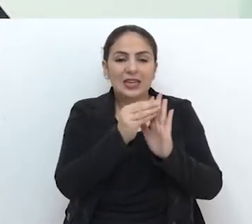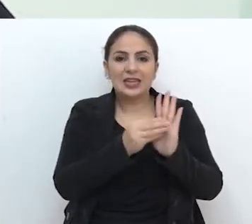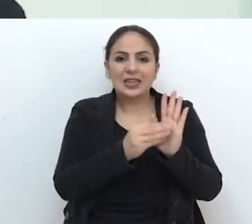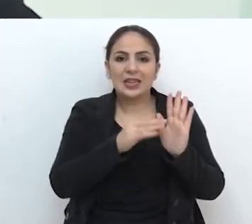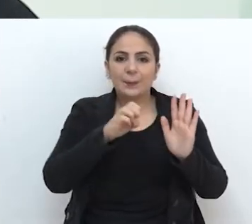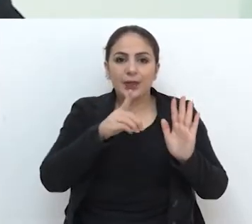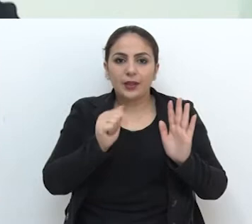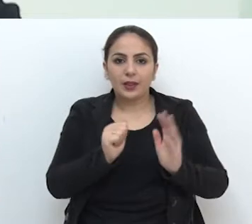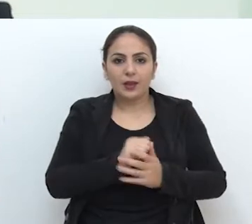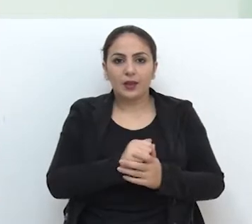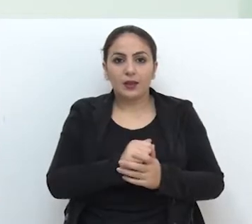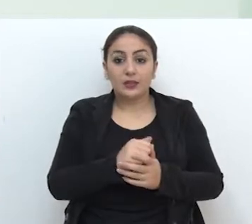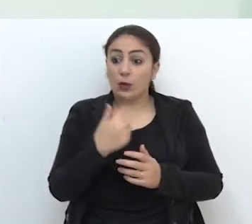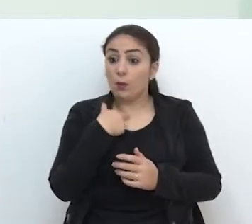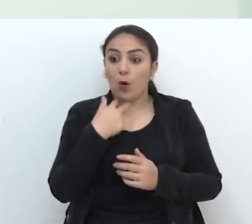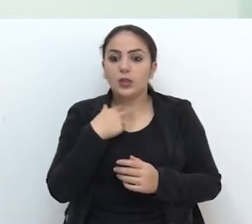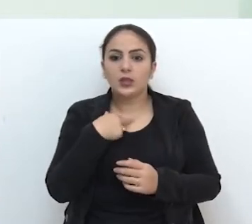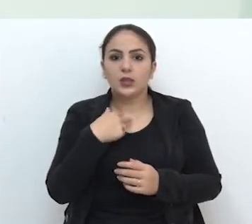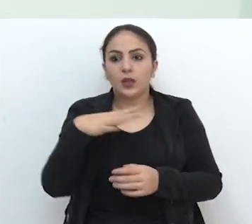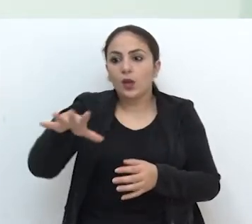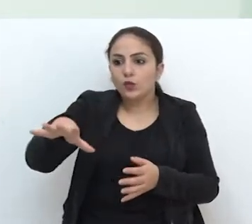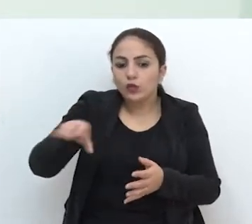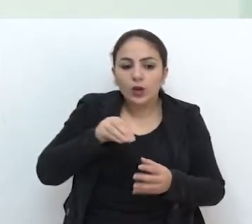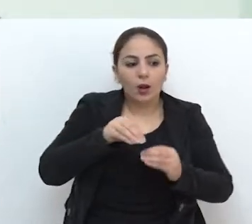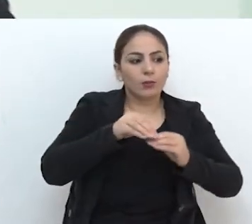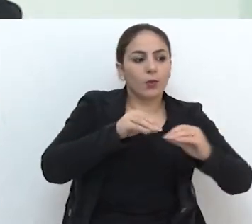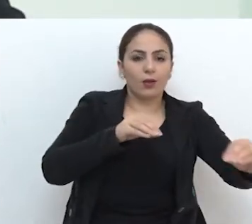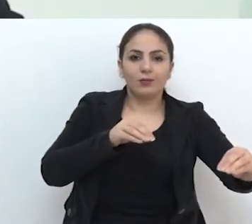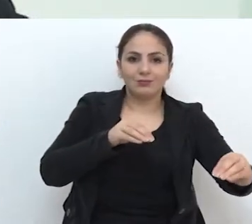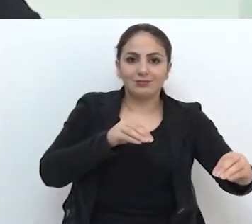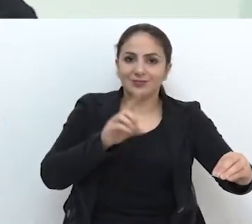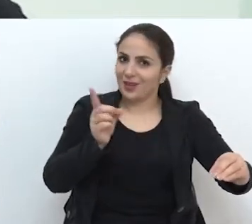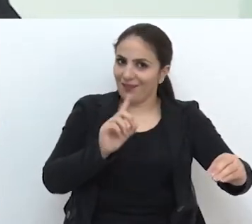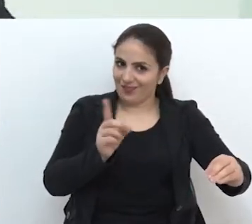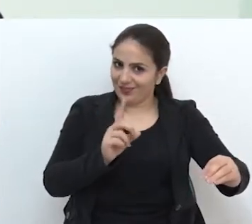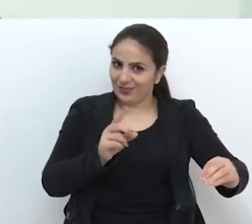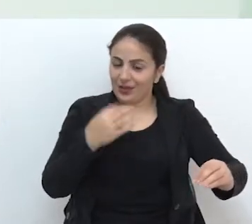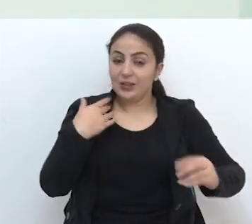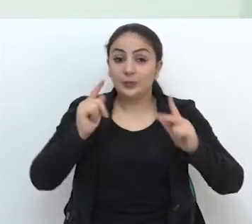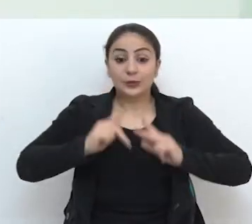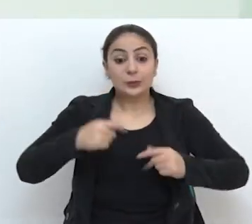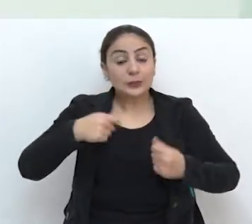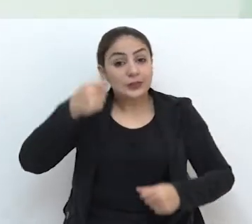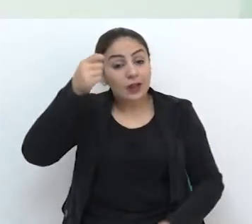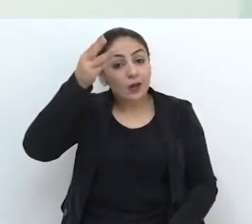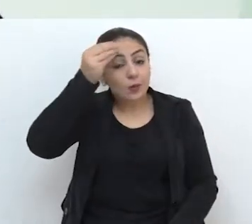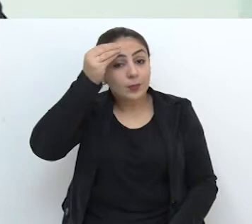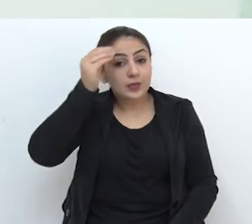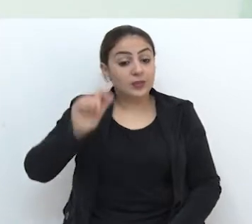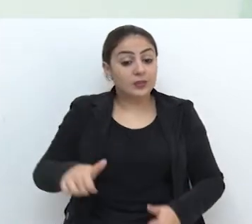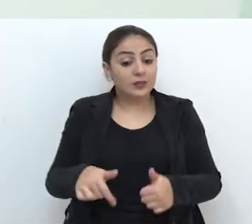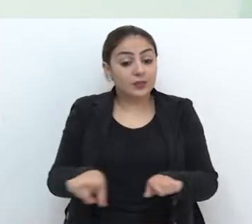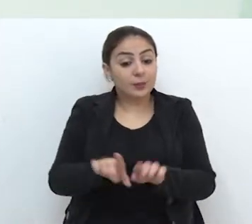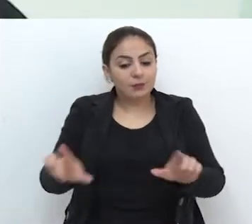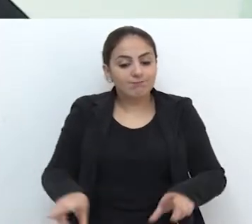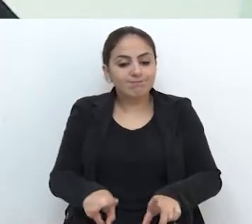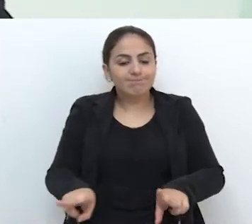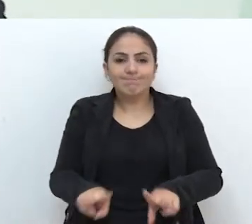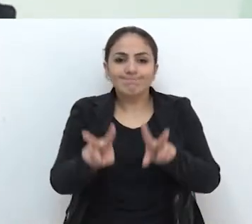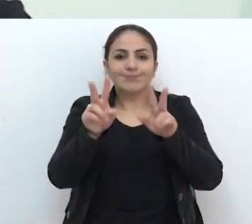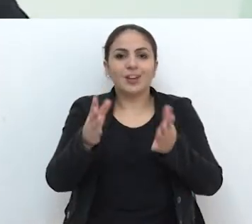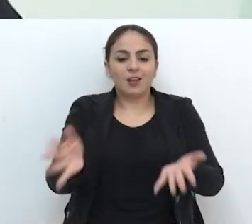gente vai buscar onde não se tem, para não tirar de quem não tem para botar. Então, é essas coisas que as pessoas têm que entender e valorizar. Elas